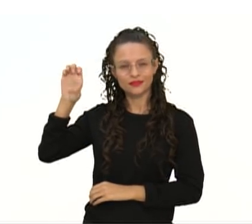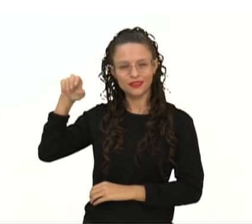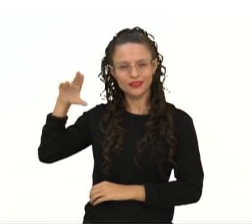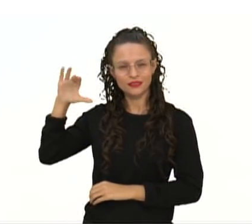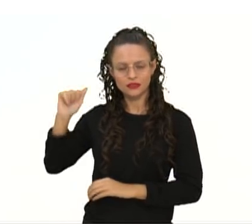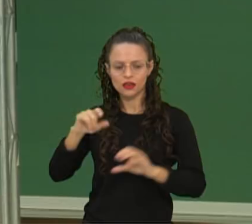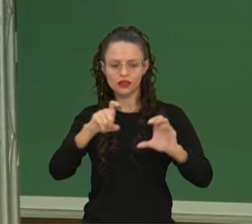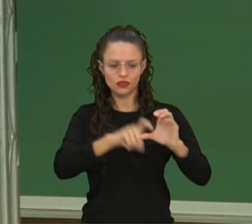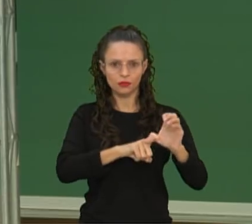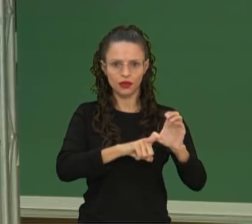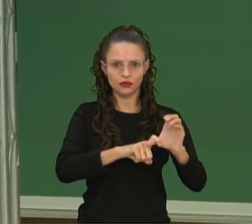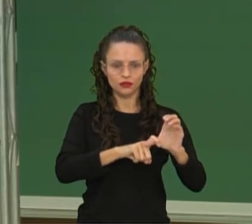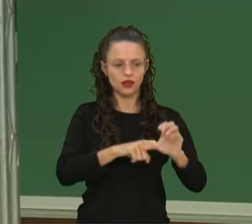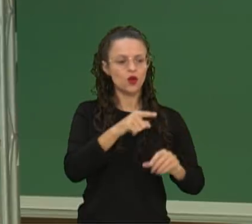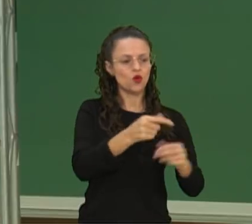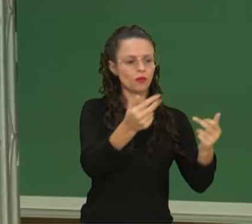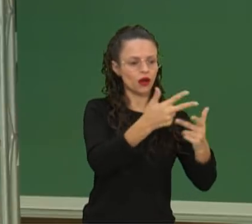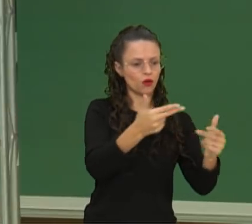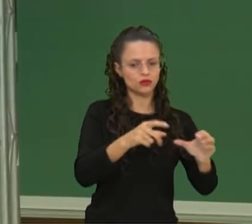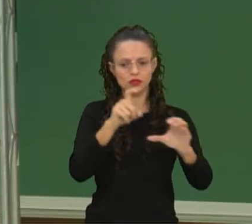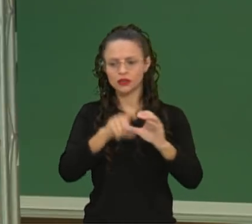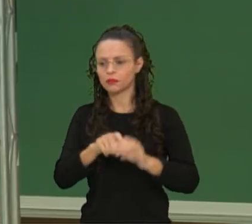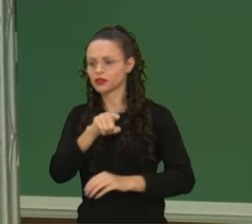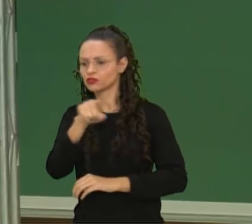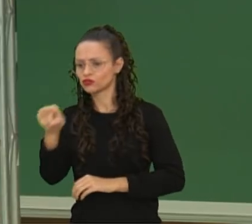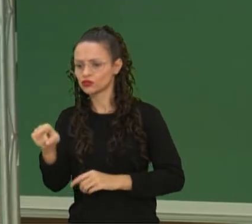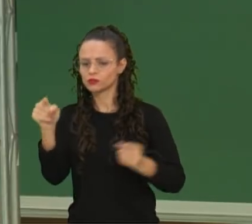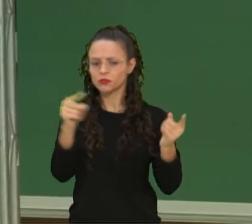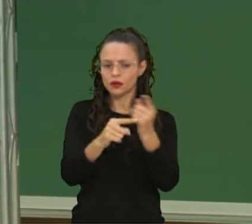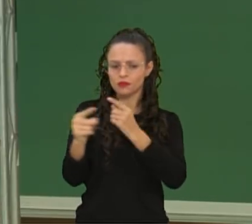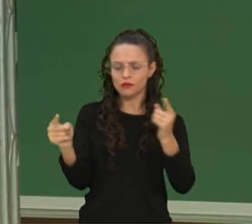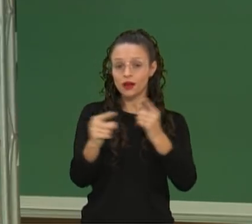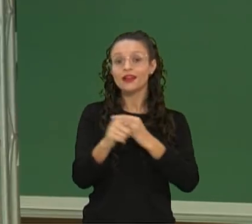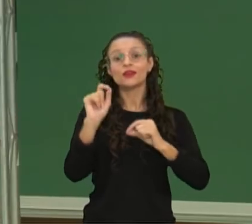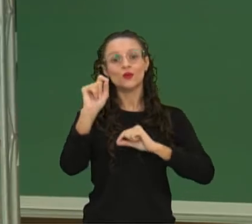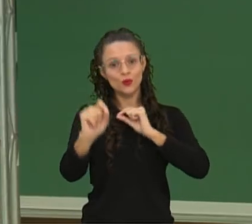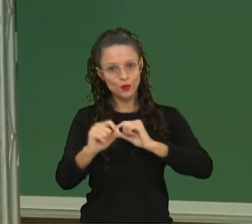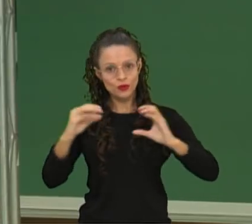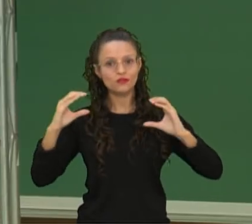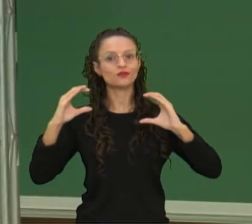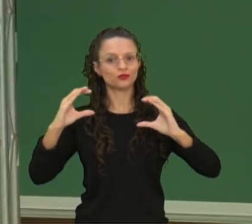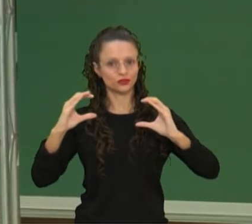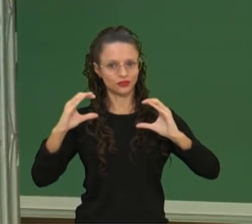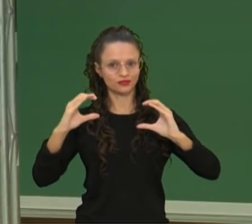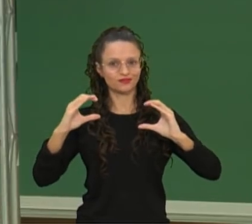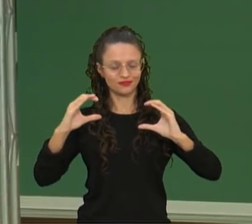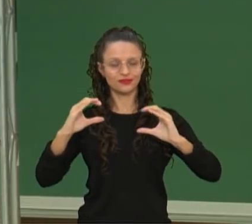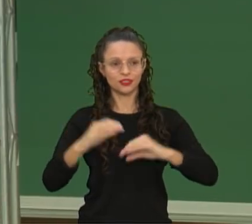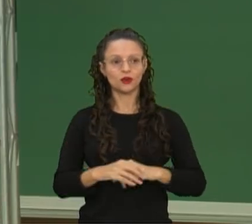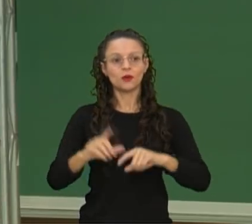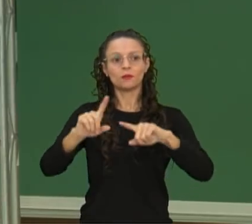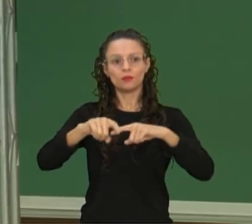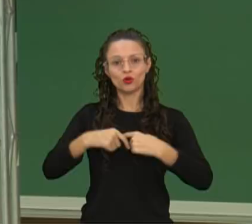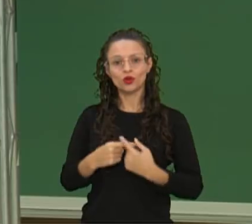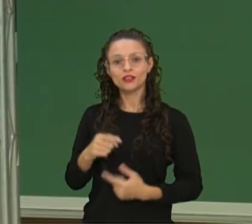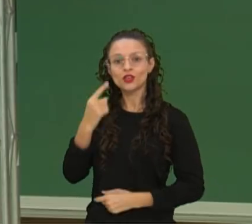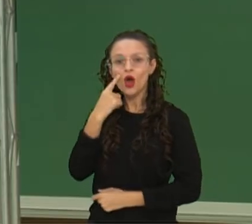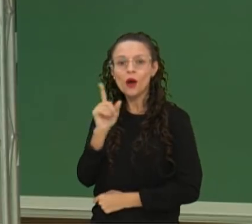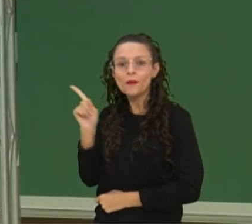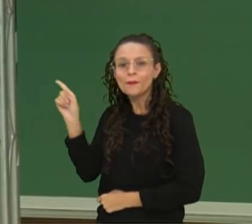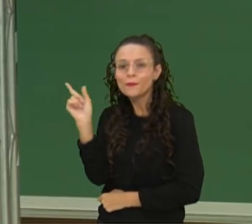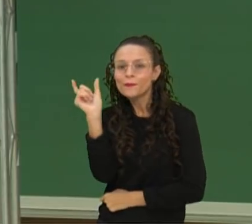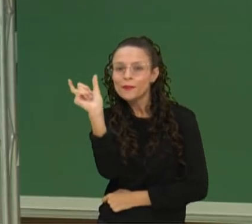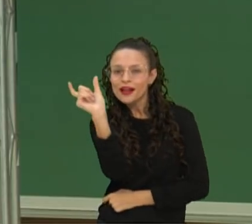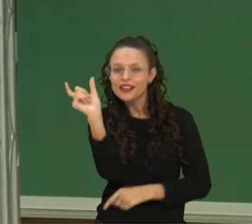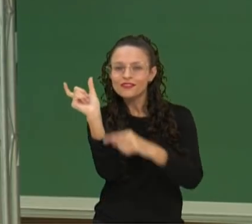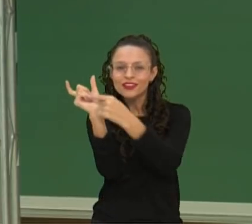algo que depende de uma outra coisa, isso normalmente me dá uma função, né? Por isso que eu até deixei destacada a palavra depende,